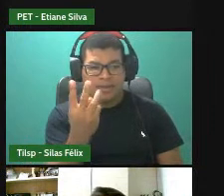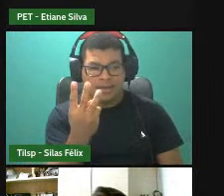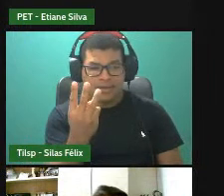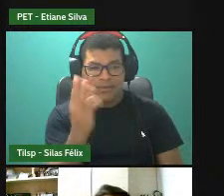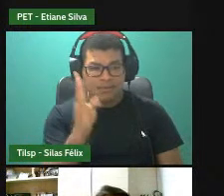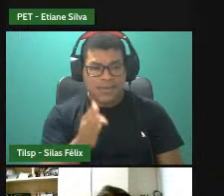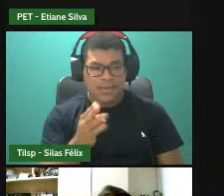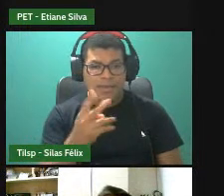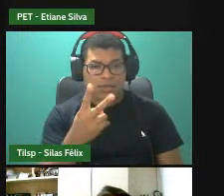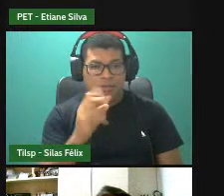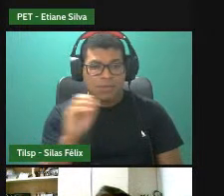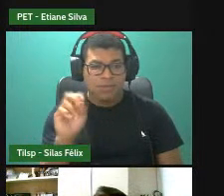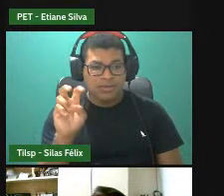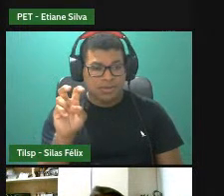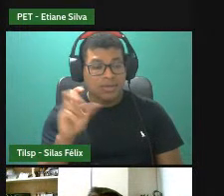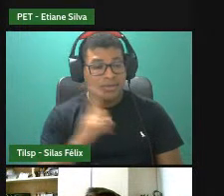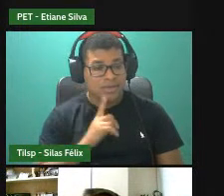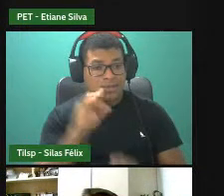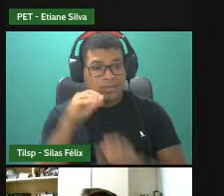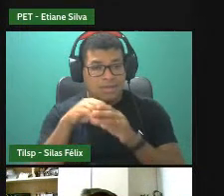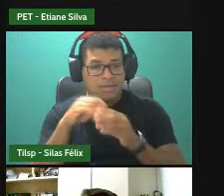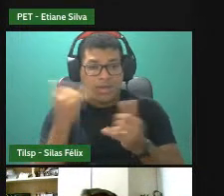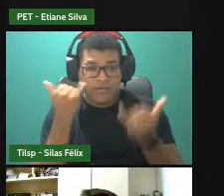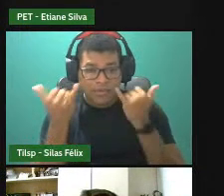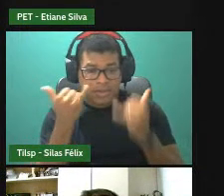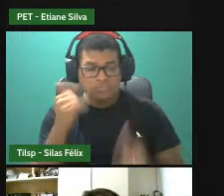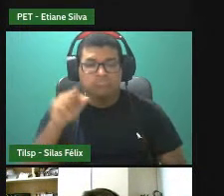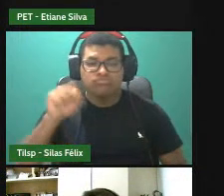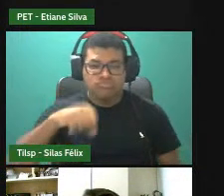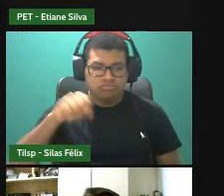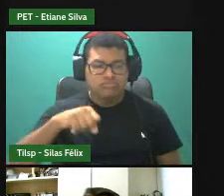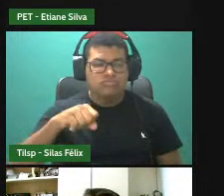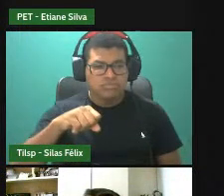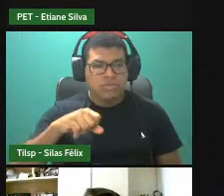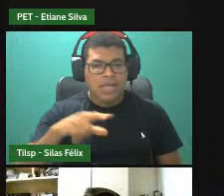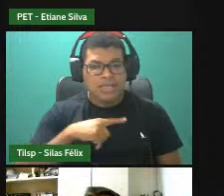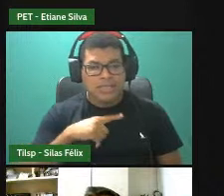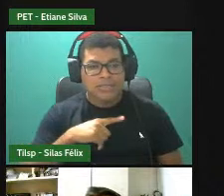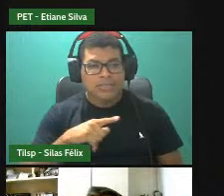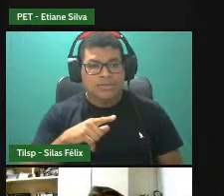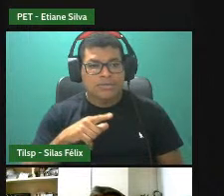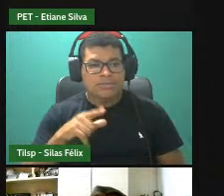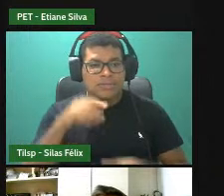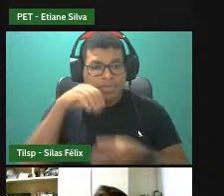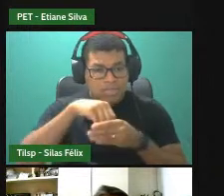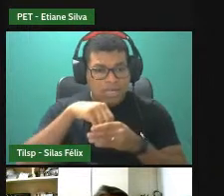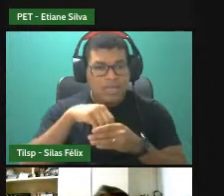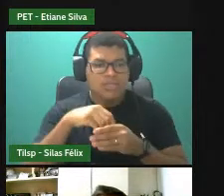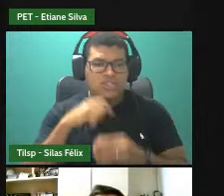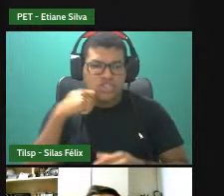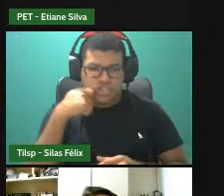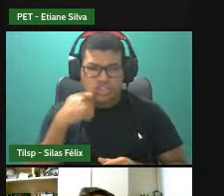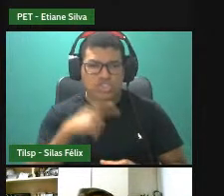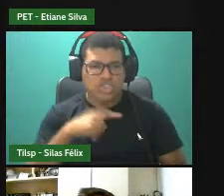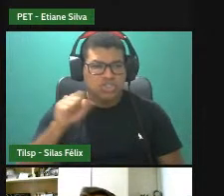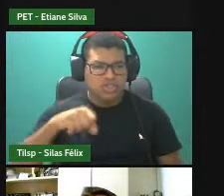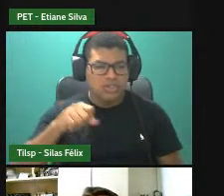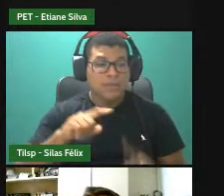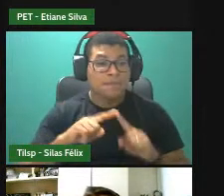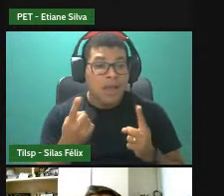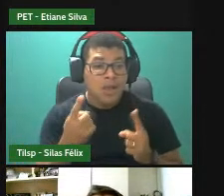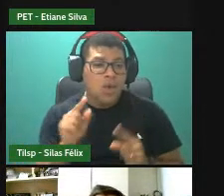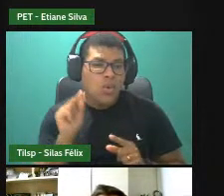a gente tem ali a informação, né, que sim, as especialidades existem na odontologia. O que, que é